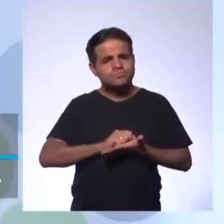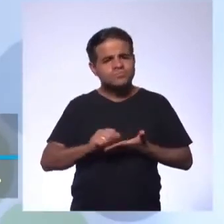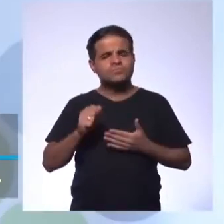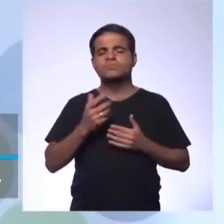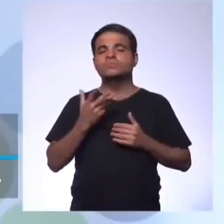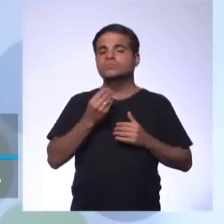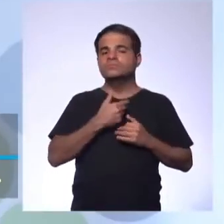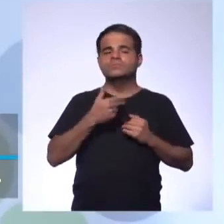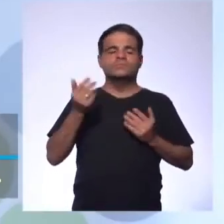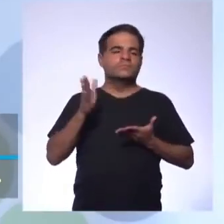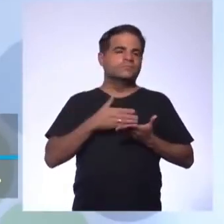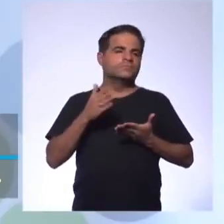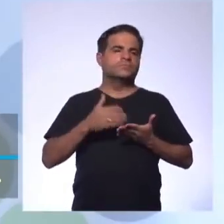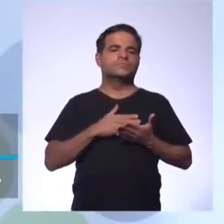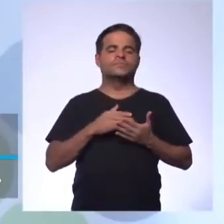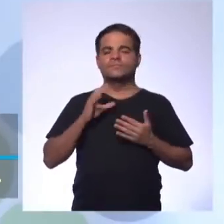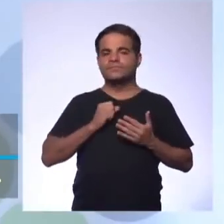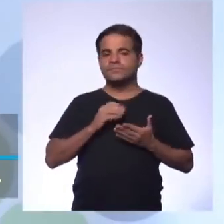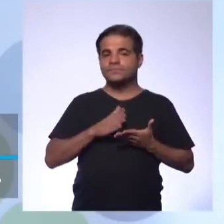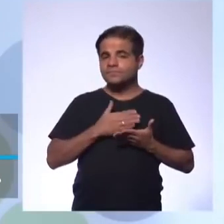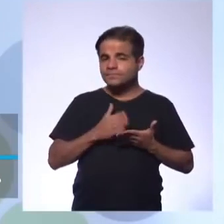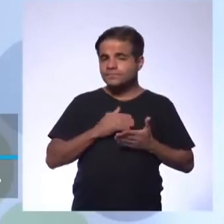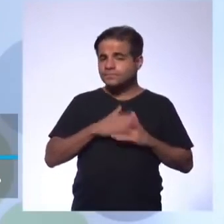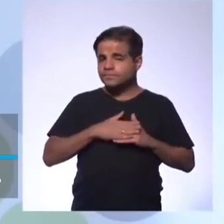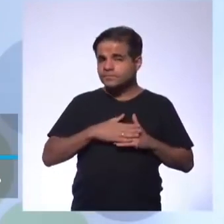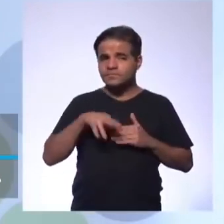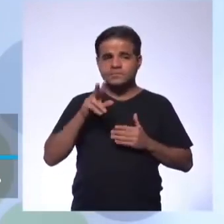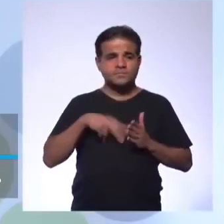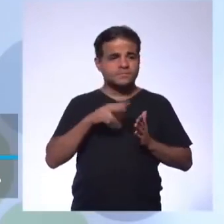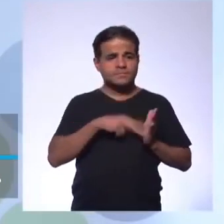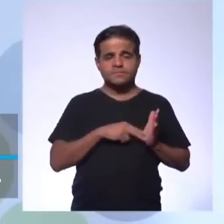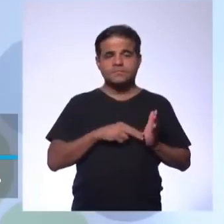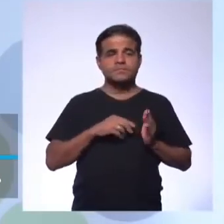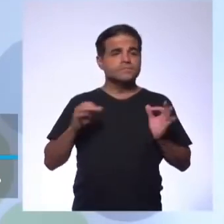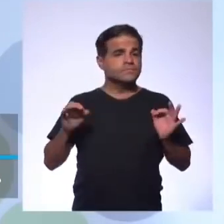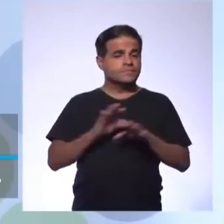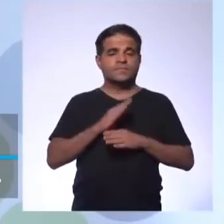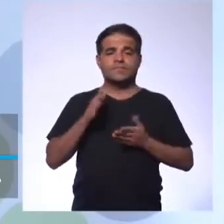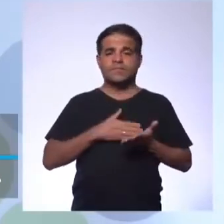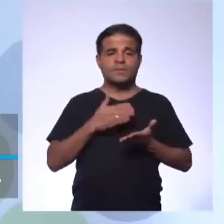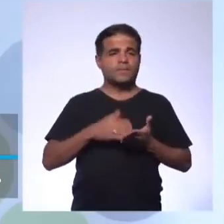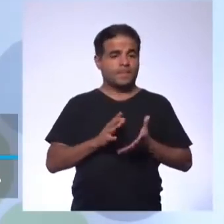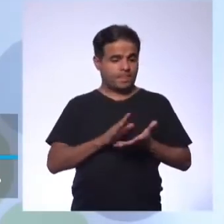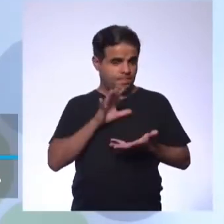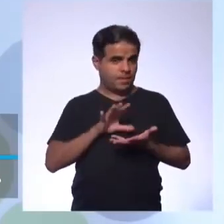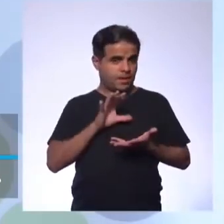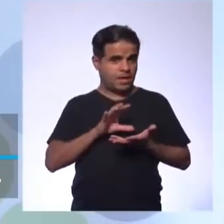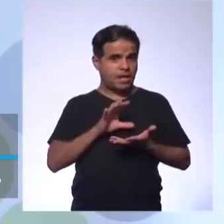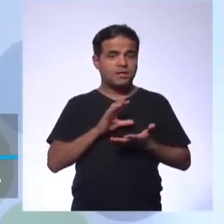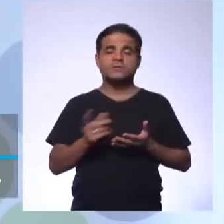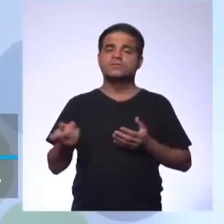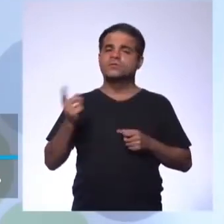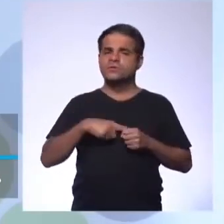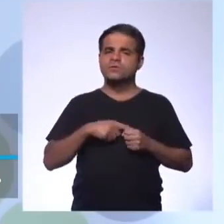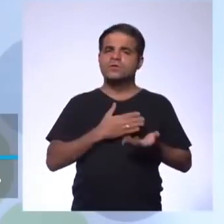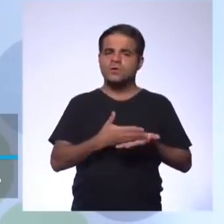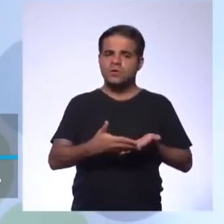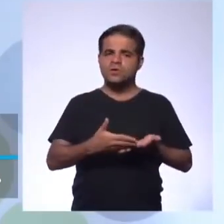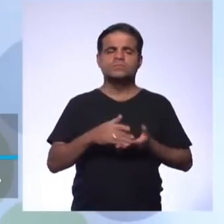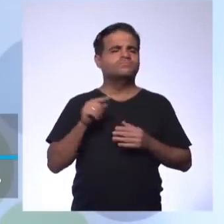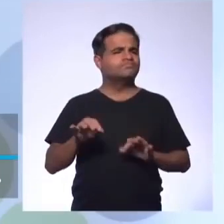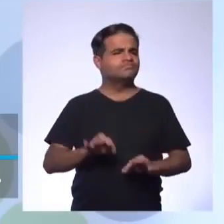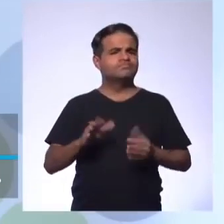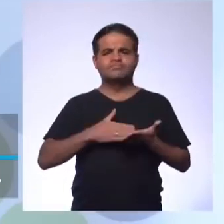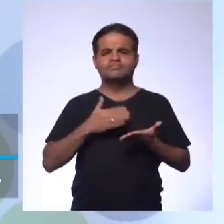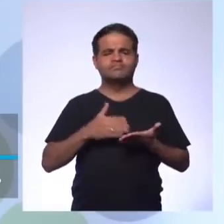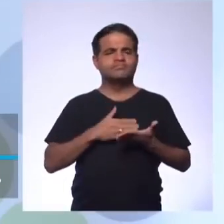gosto bastante de outros escritores, mas um livro que eu gostei mais de ler, eu terminei o livro é um livro enorme, mas eu voltei para ele do começo, porque foi